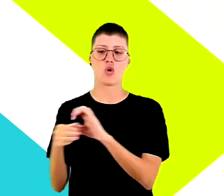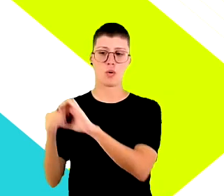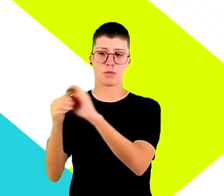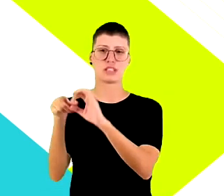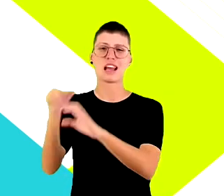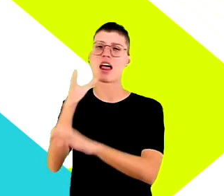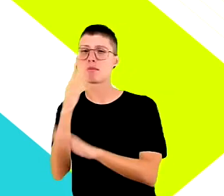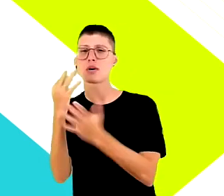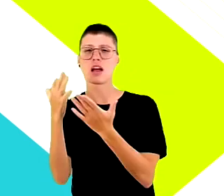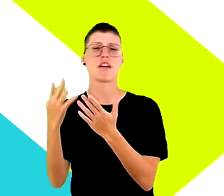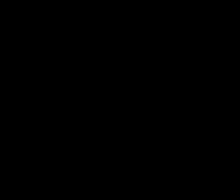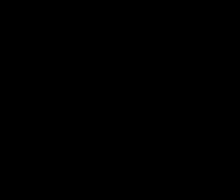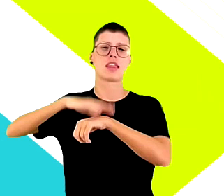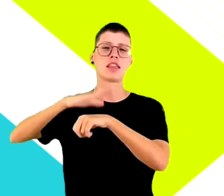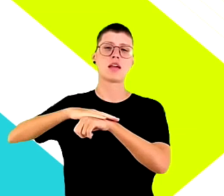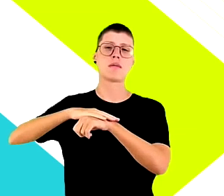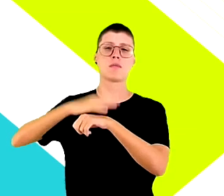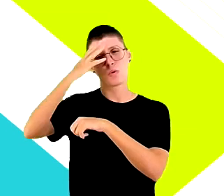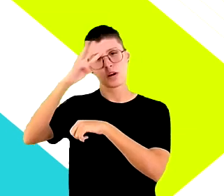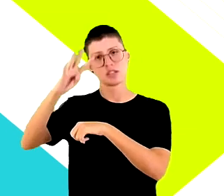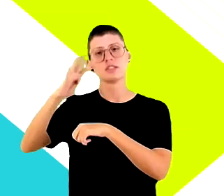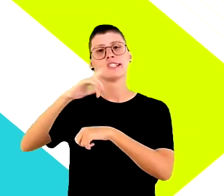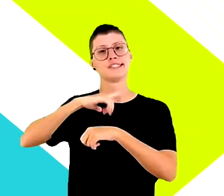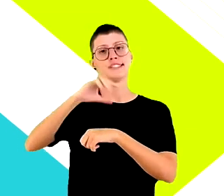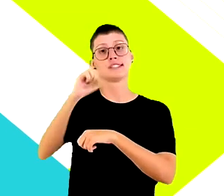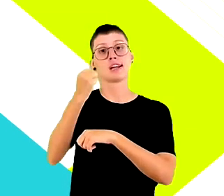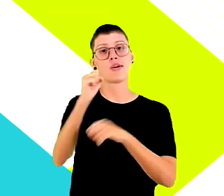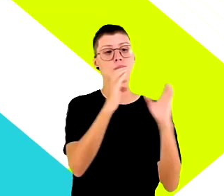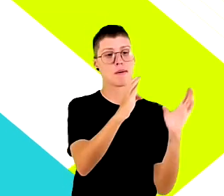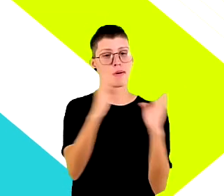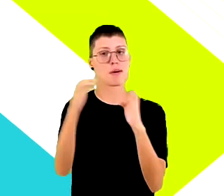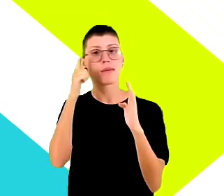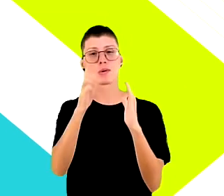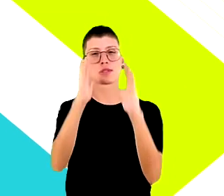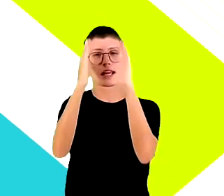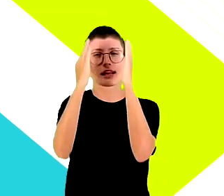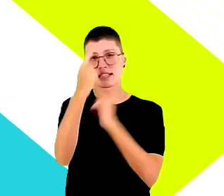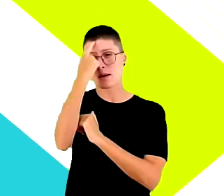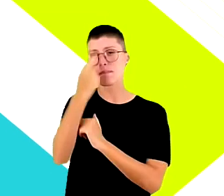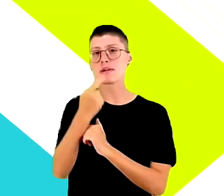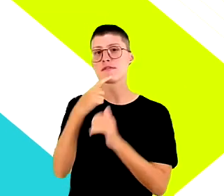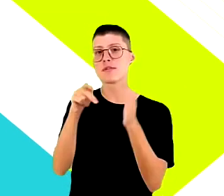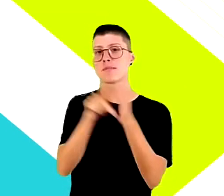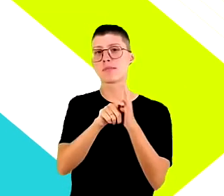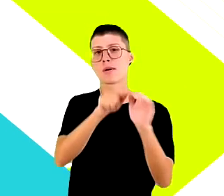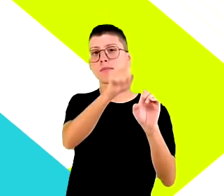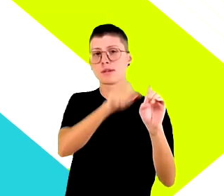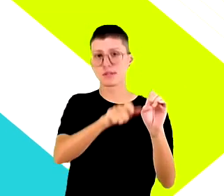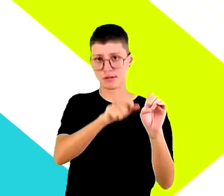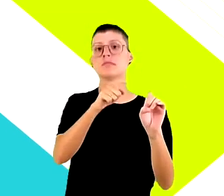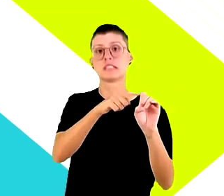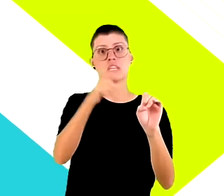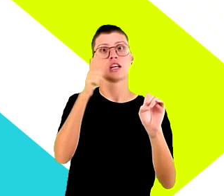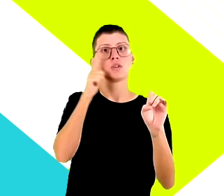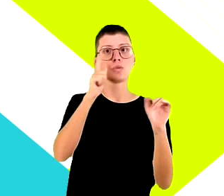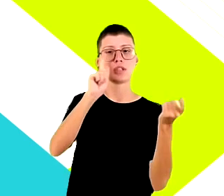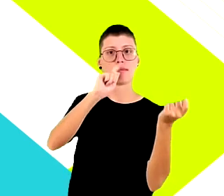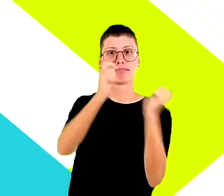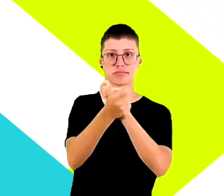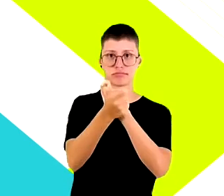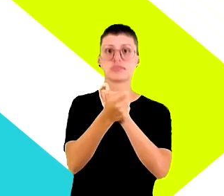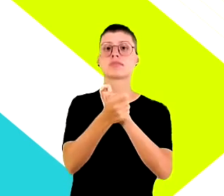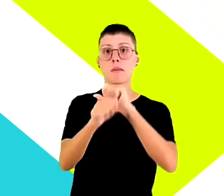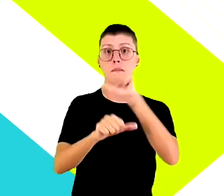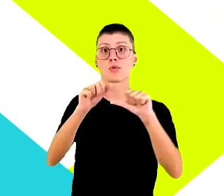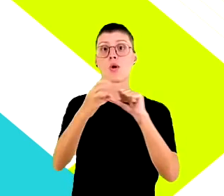né, 8 etapas para analisar o crédito, para conceder o crédito para um produtor. A gente levou aquilo para 3 etapas em 15 minutos. Né? Isso com